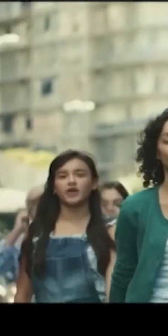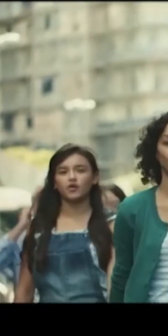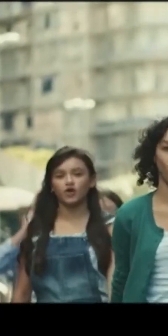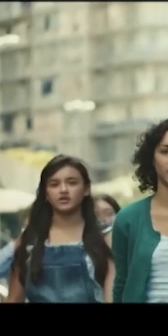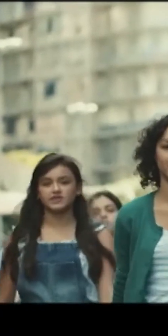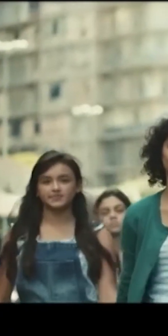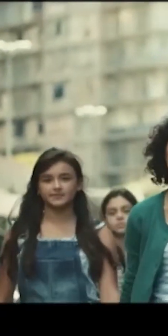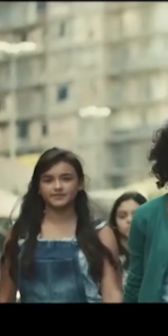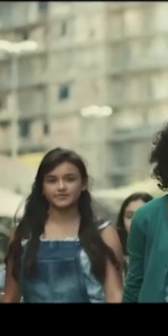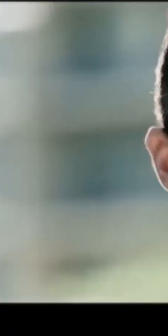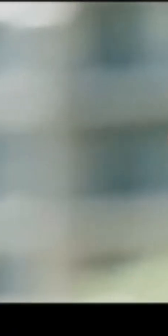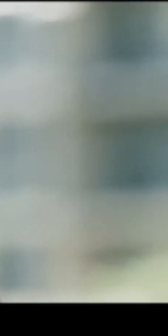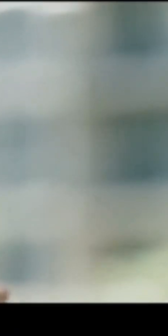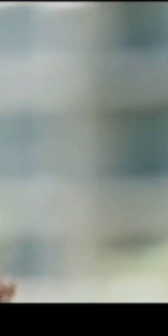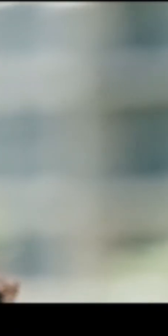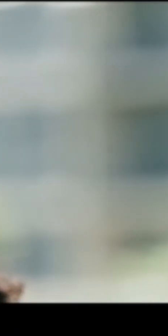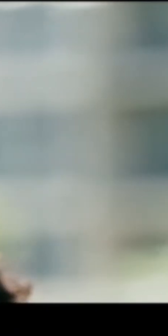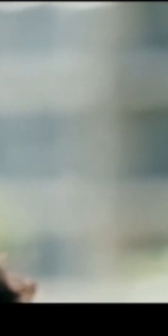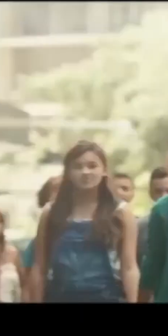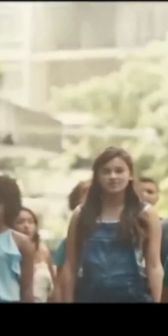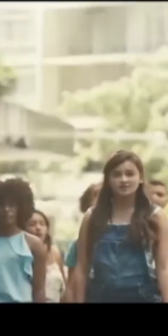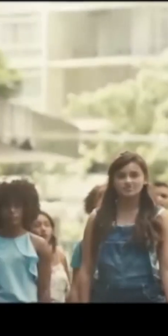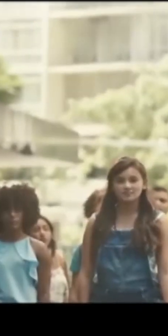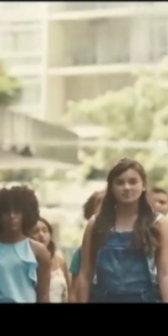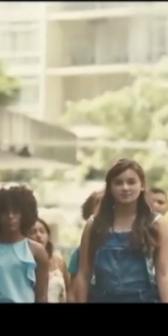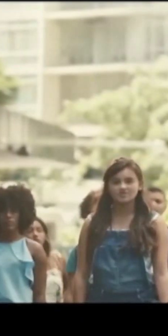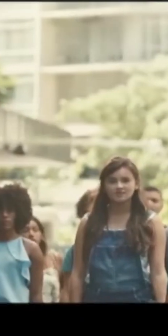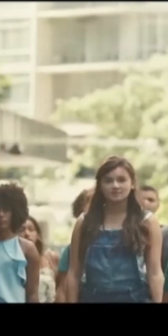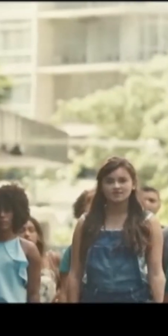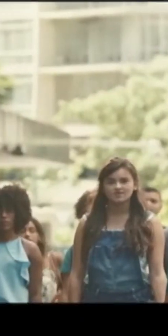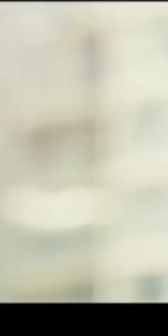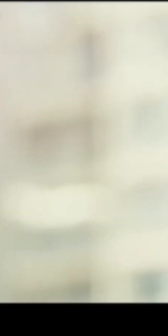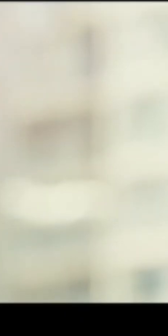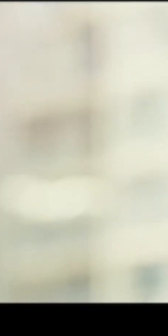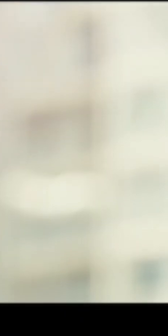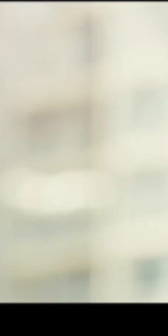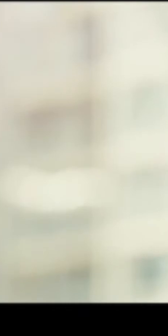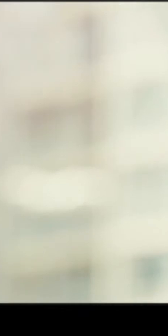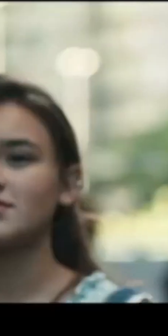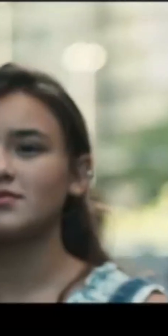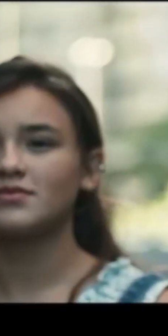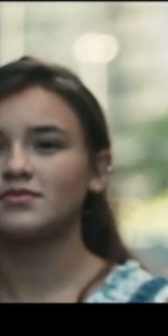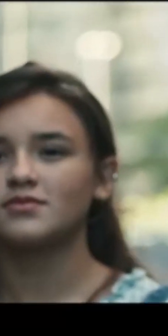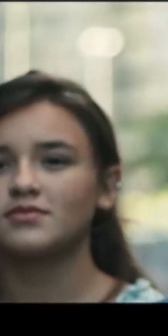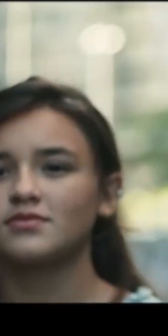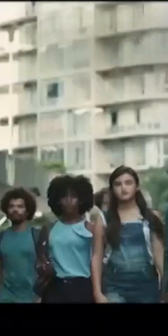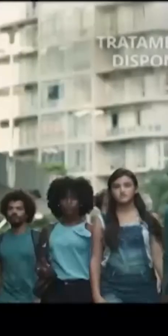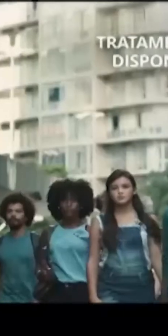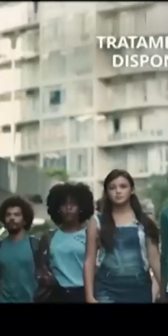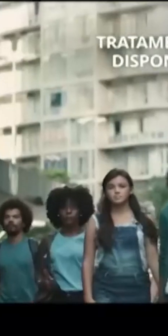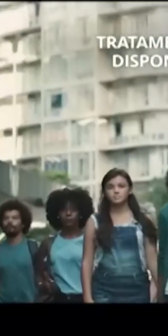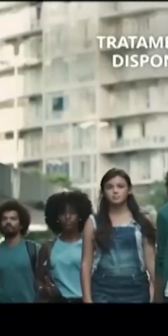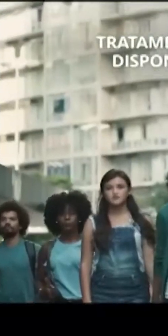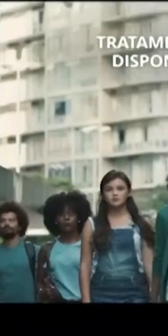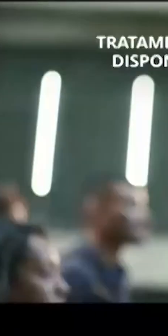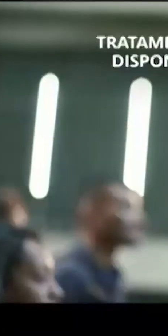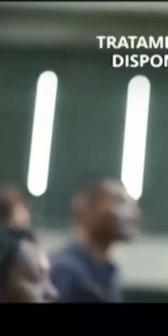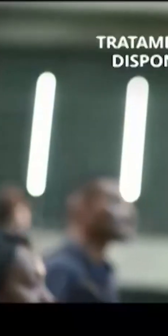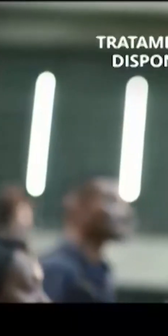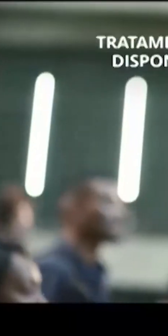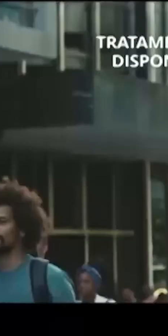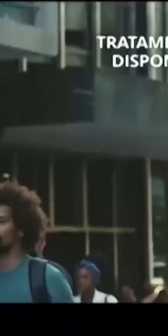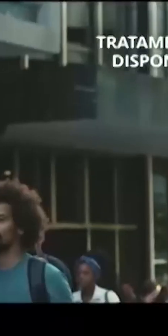contra a tuberculose. É bom saber que eu não estou sozinho. Em caso de tosse por mais de 3 semanas, procure uma unidade de